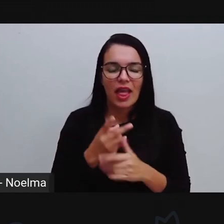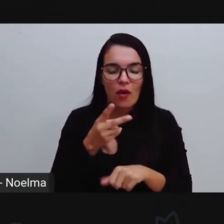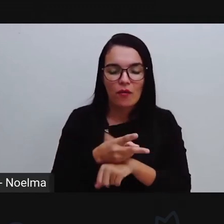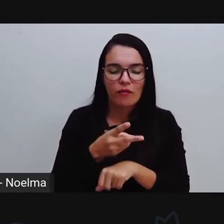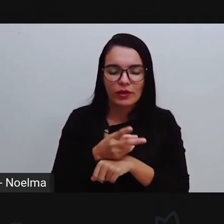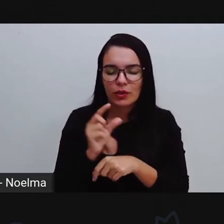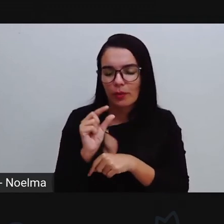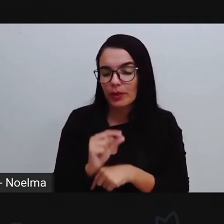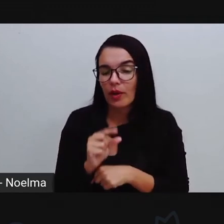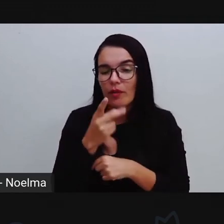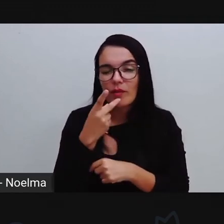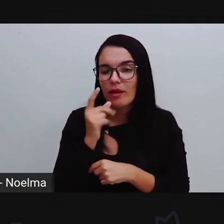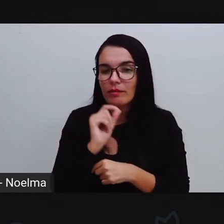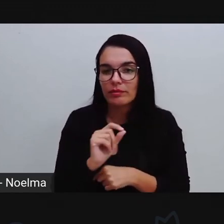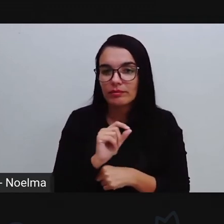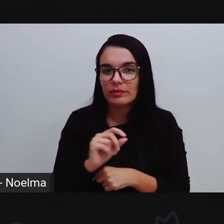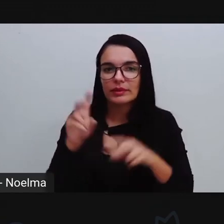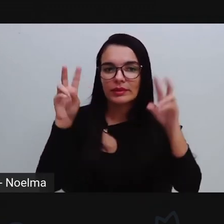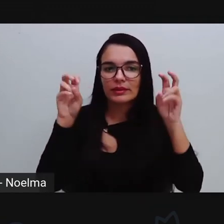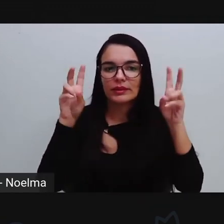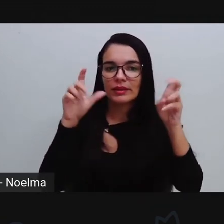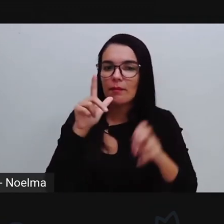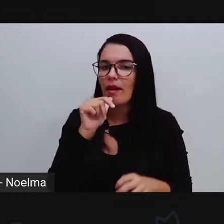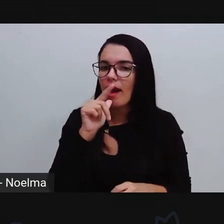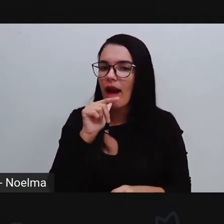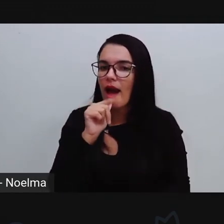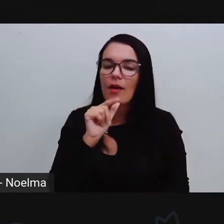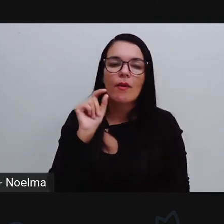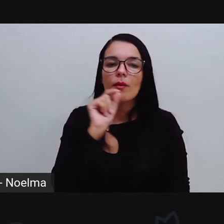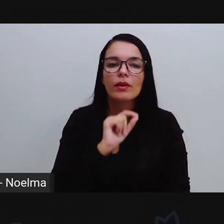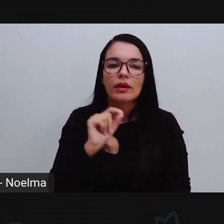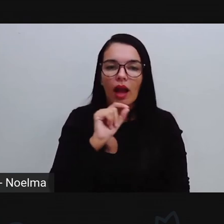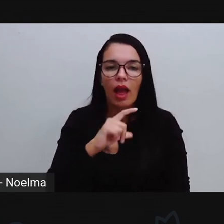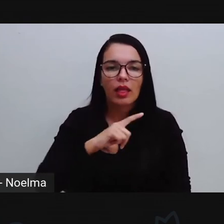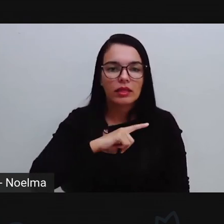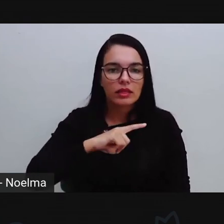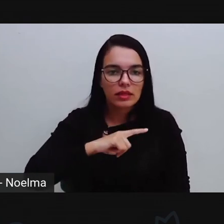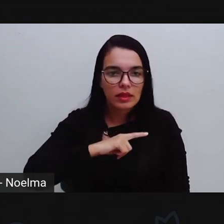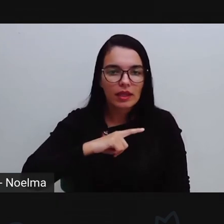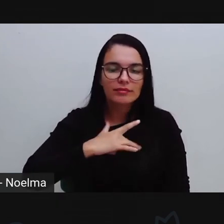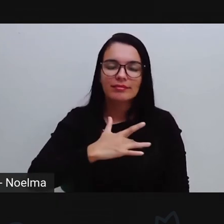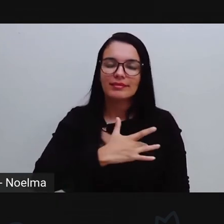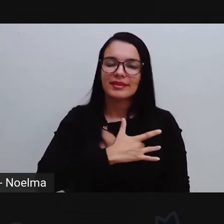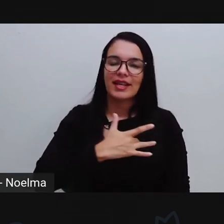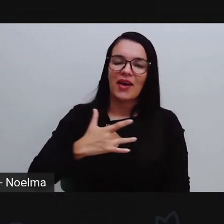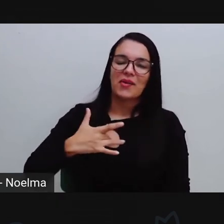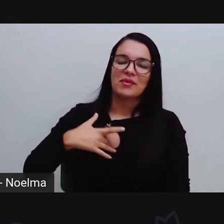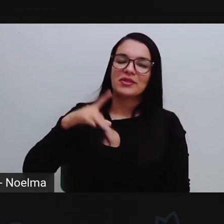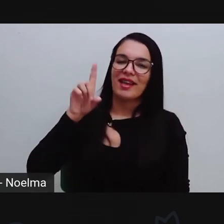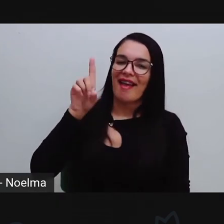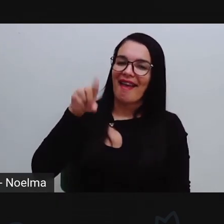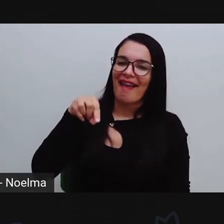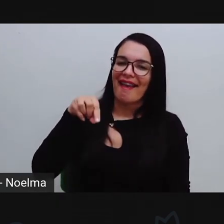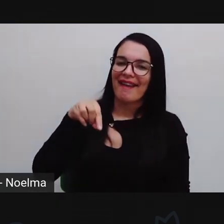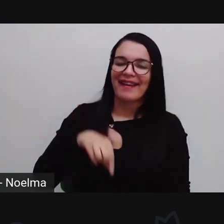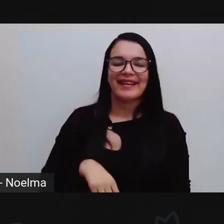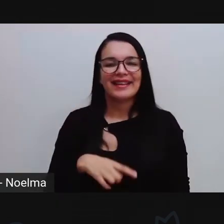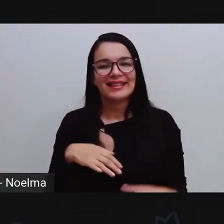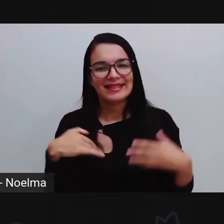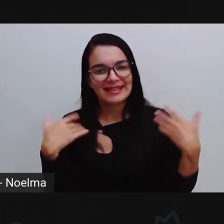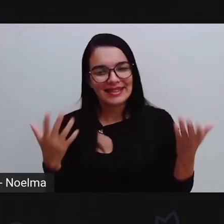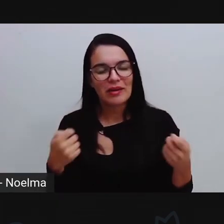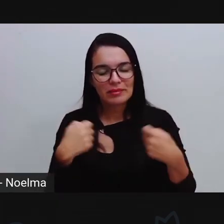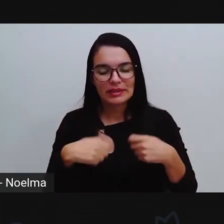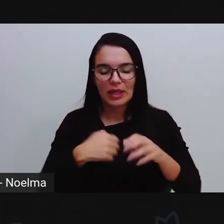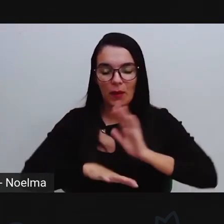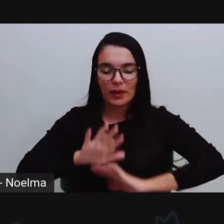curtinho falando aí sobre a água, que a água, ela é saúde. Então, a gente precisa cuidar das águas.